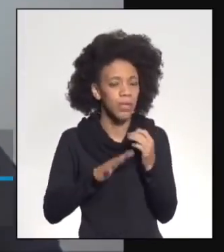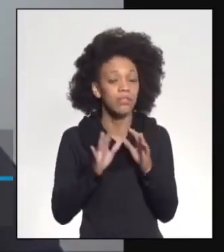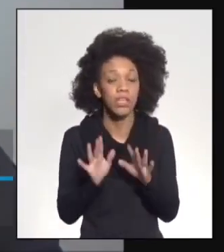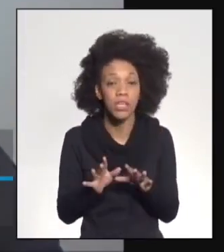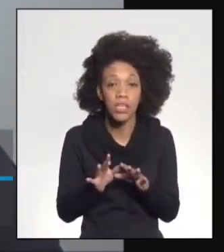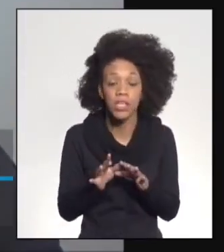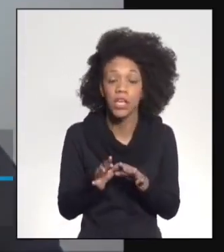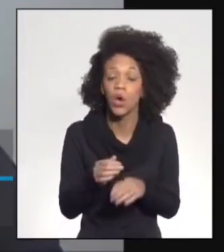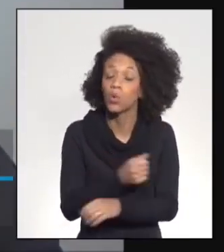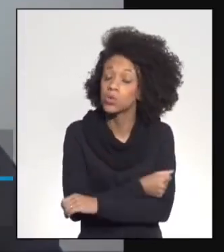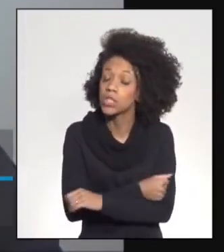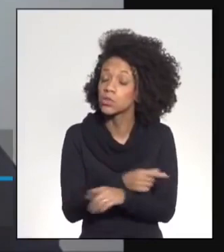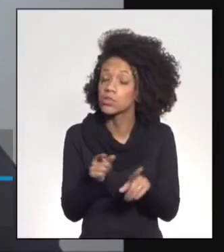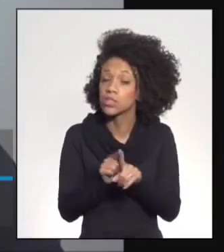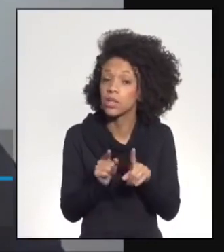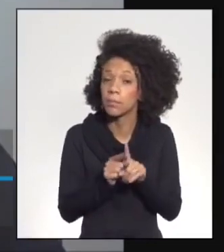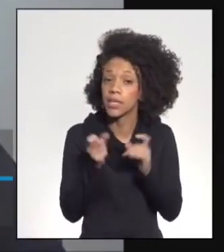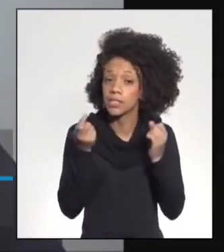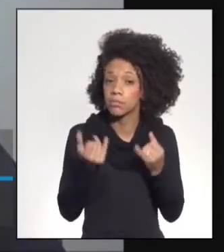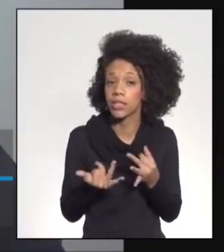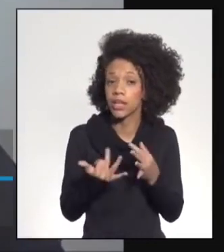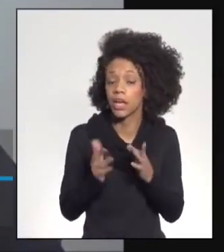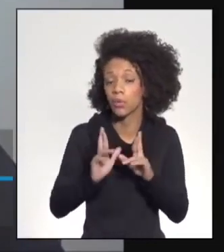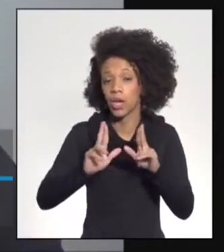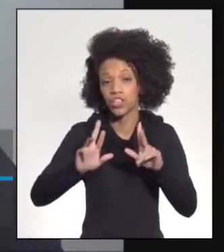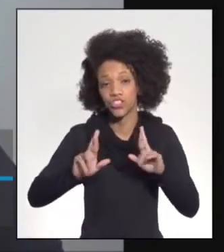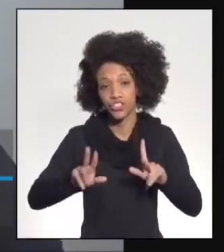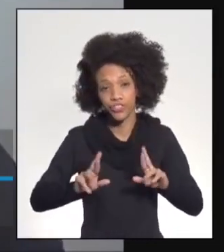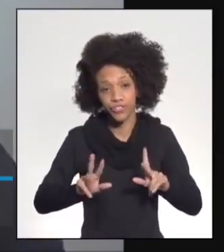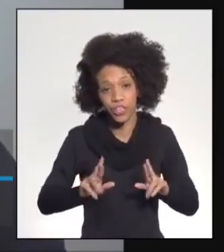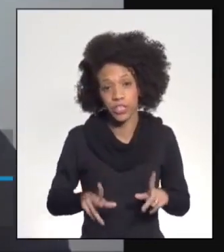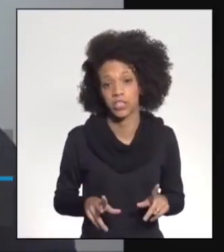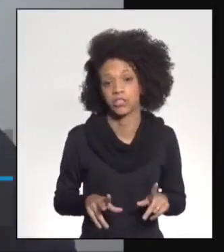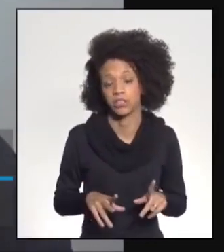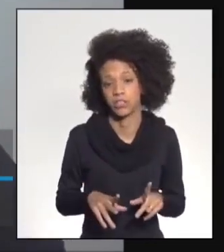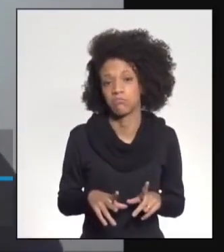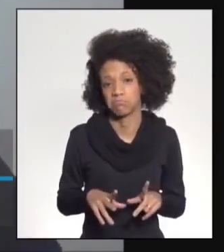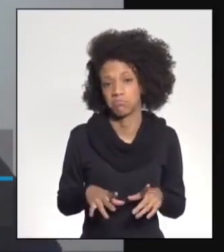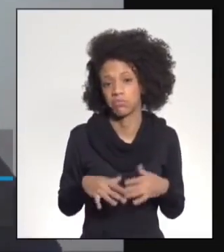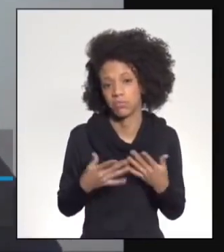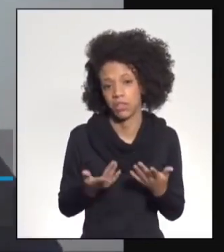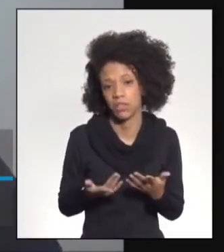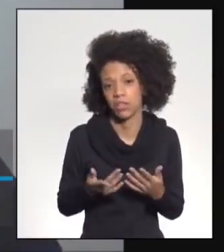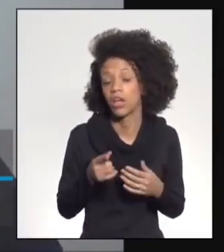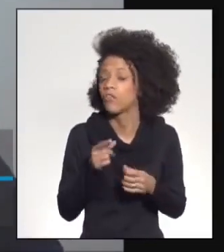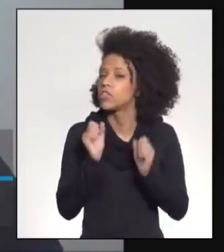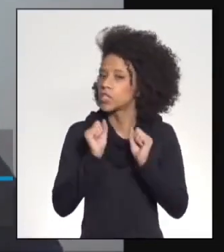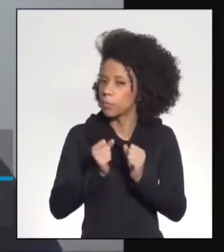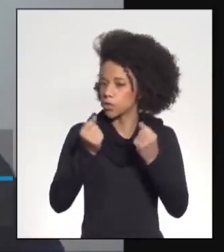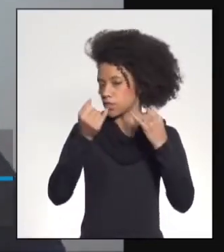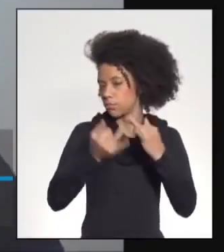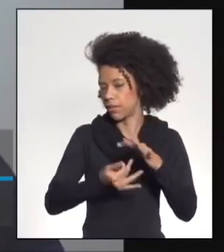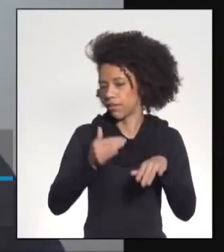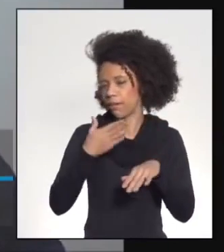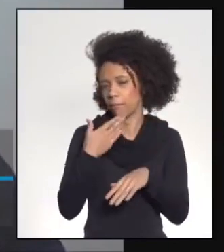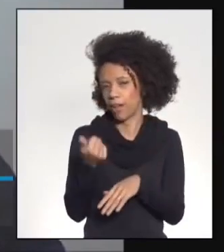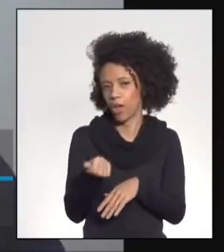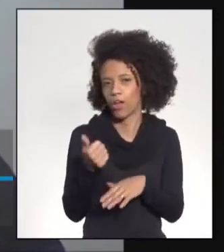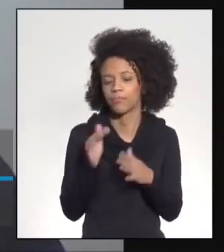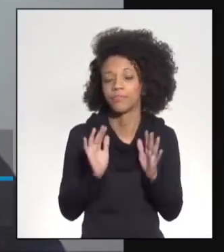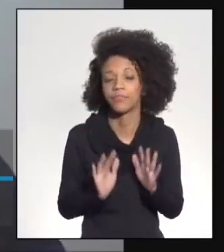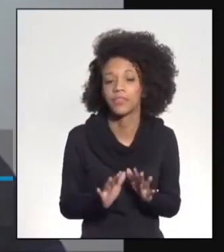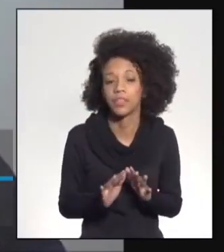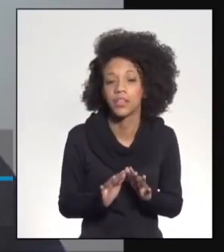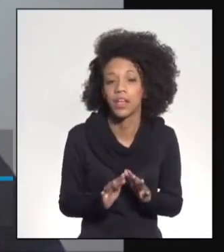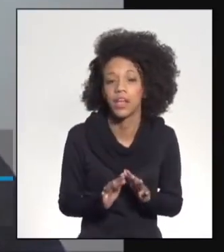alunos mencionaram, inclusive, as diferenças entre as chaves. Aí você pode até explicar melhor que eu. Peguei uma aqui